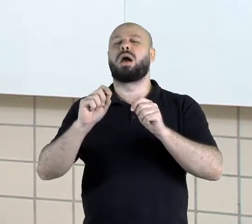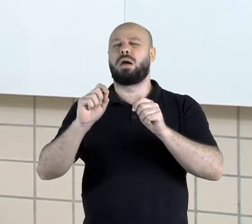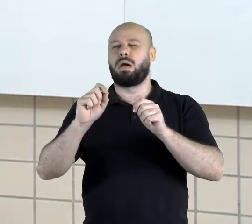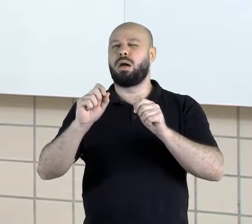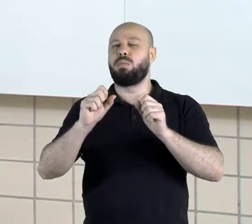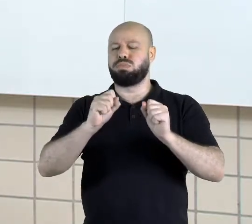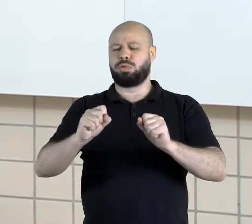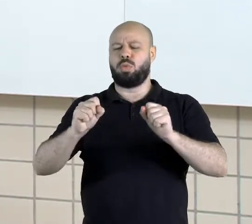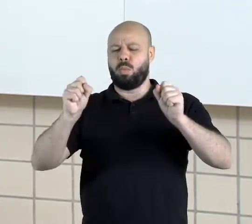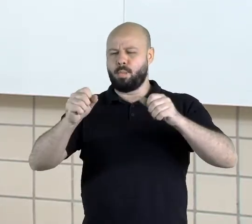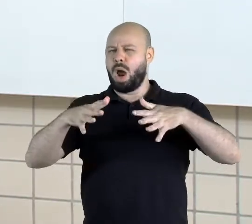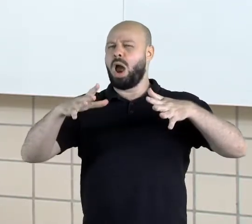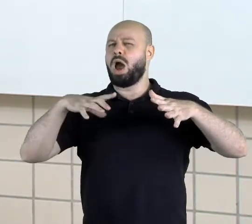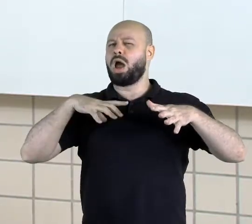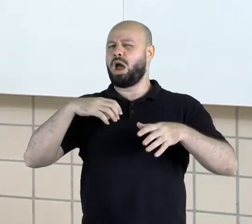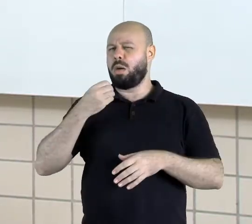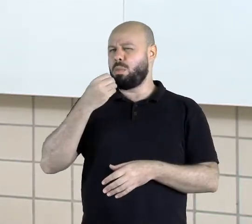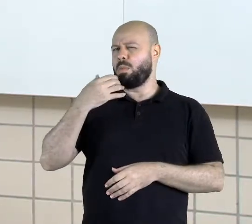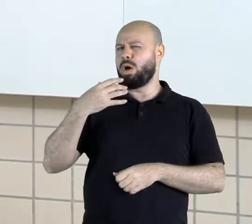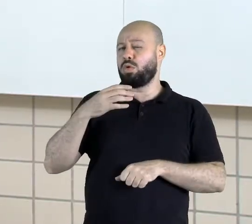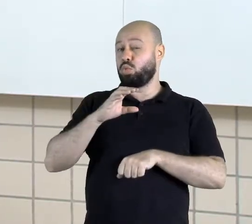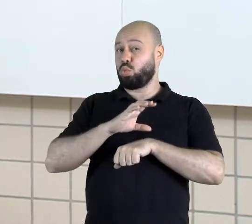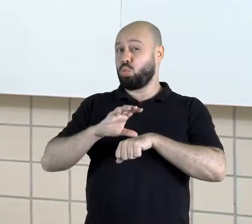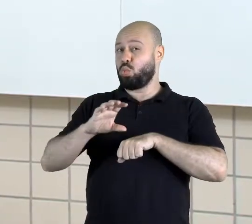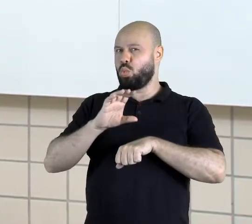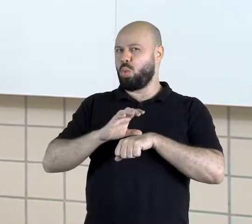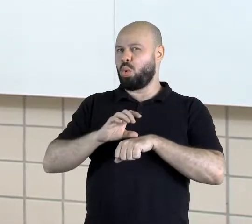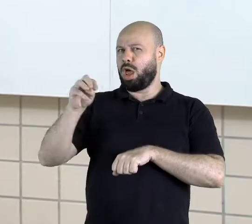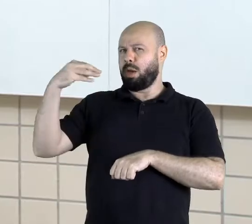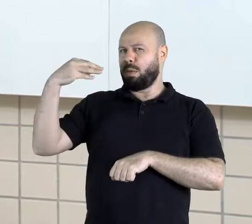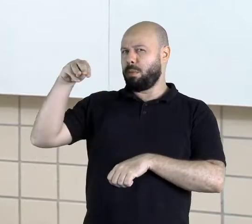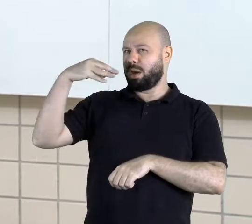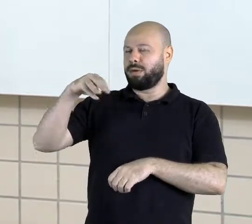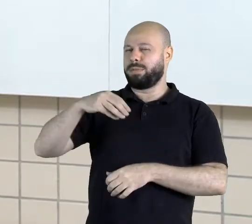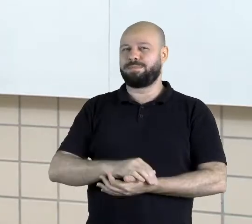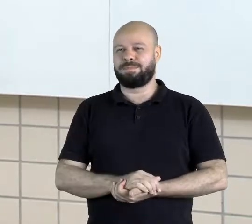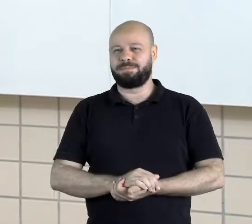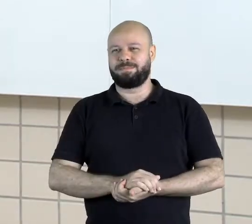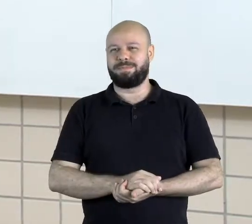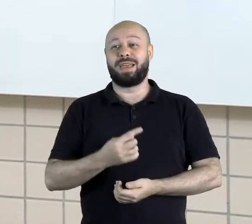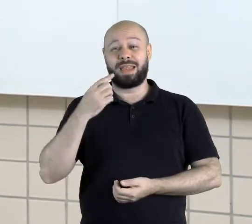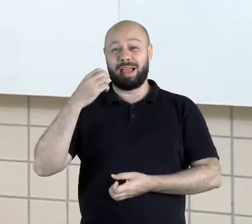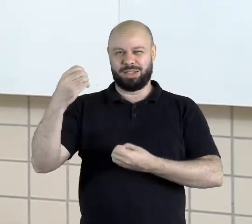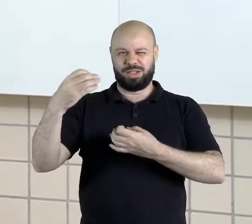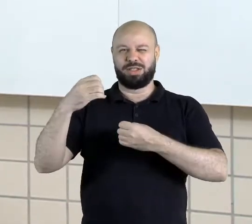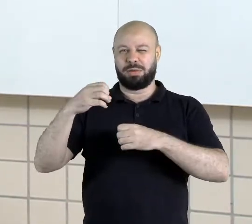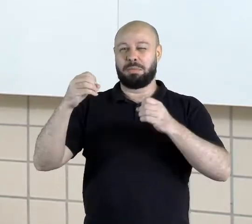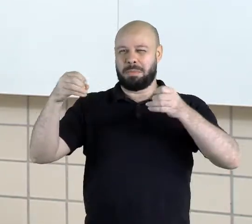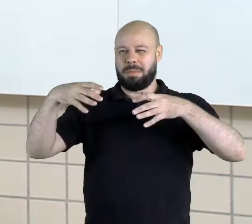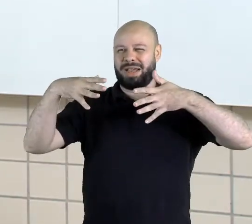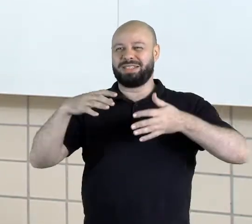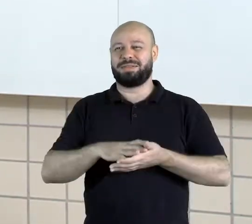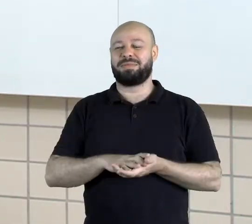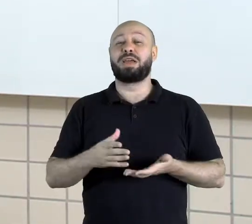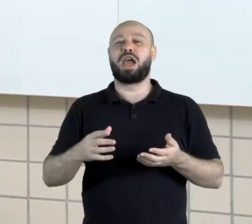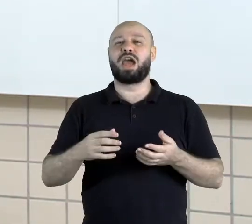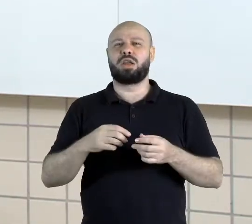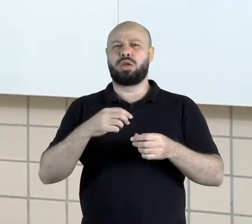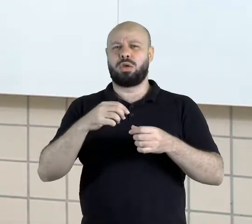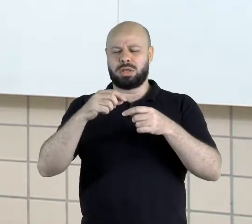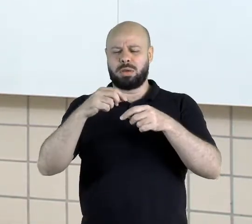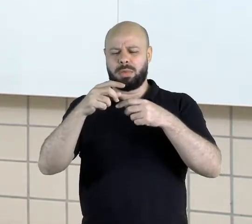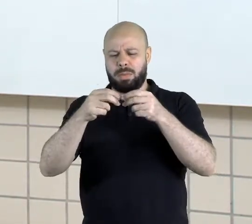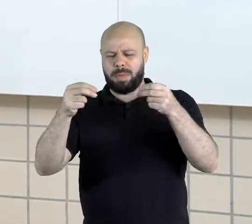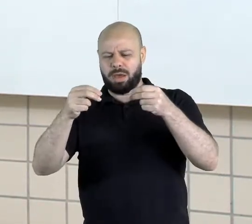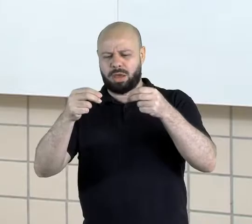que eu tenho. Eu sou um cara bom, eu fiz curso lá no Maranhão e lá eles ensinam muita mágica. Eu quero colar essas duas pontas, né? Então, o que